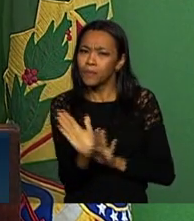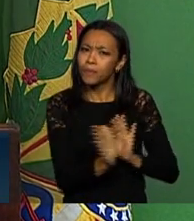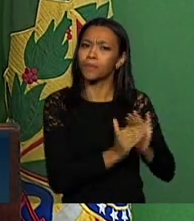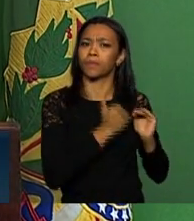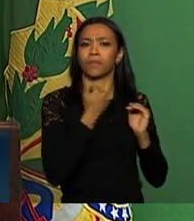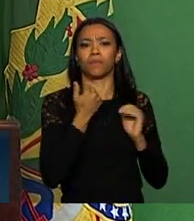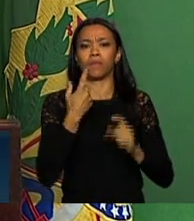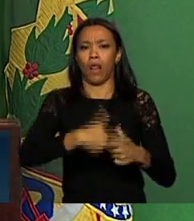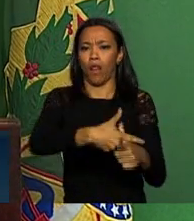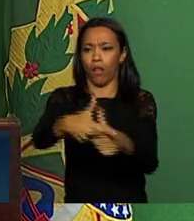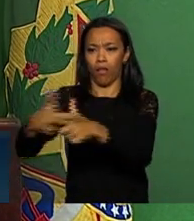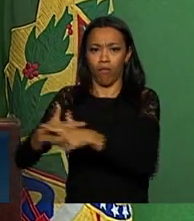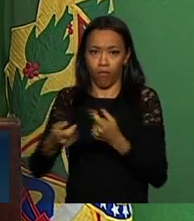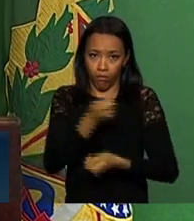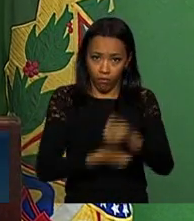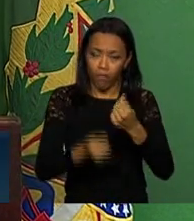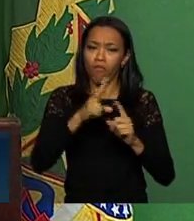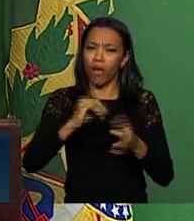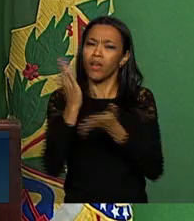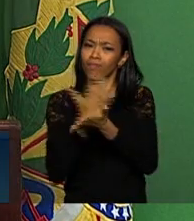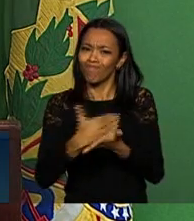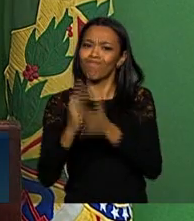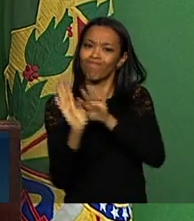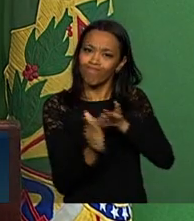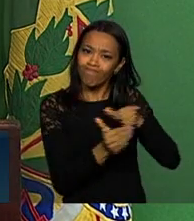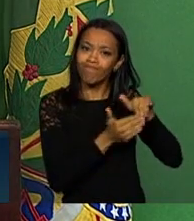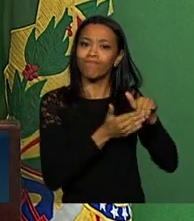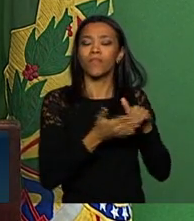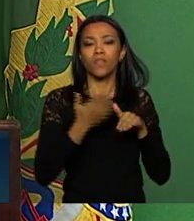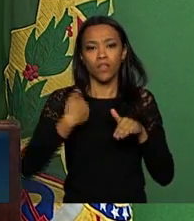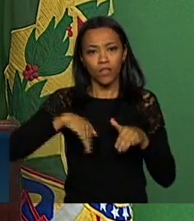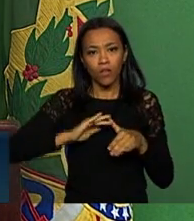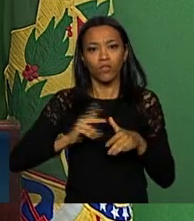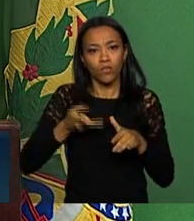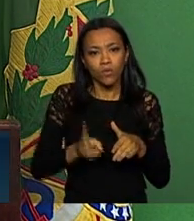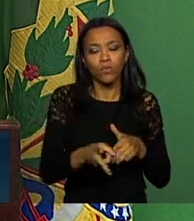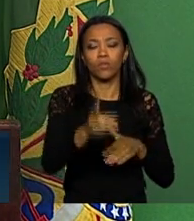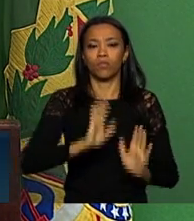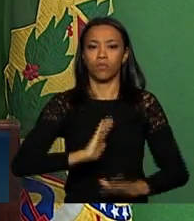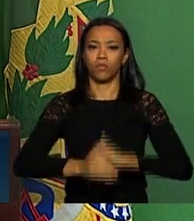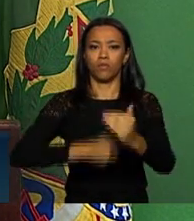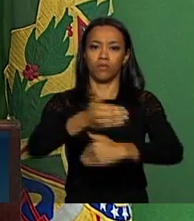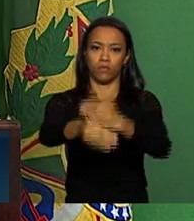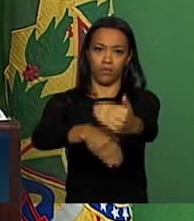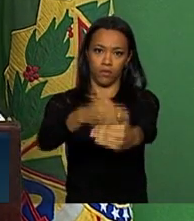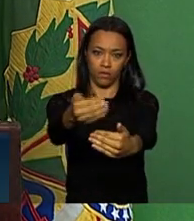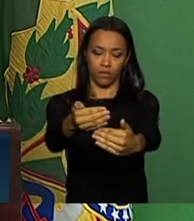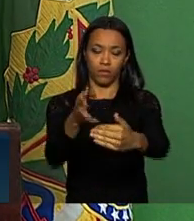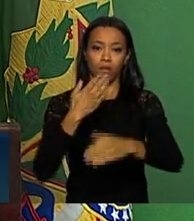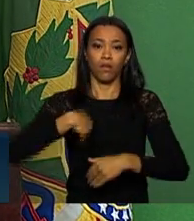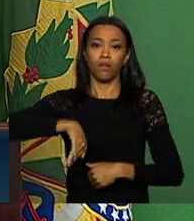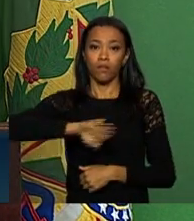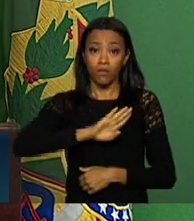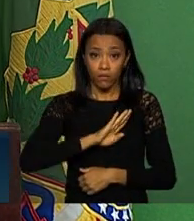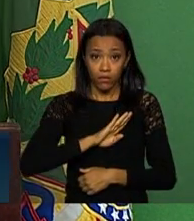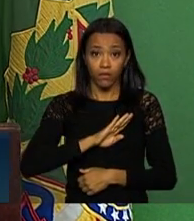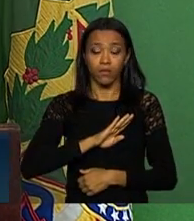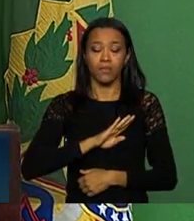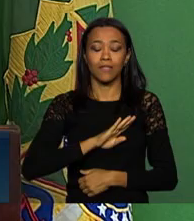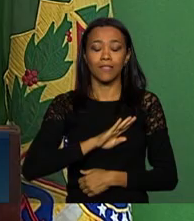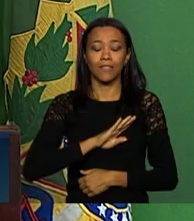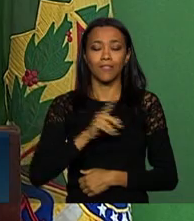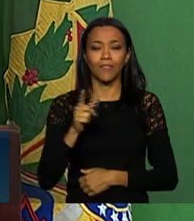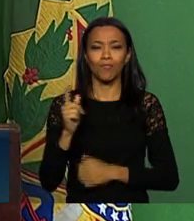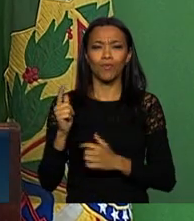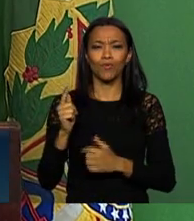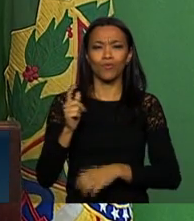E permitir que nós avancemos na trilha do desenvolvimento nós estamos num momento de